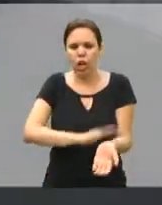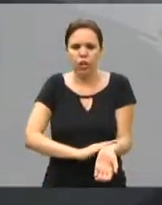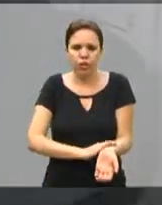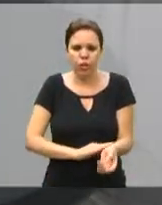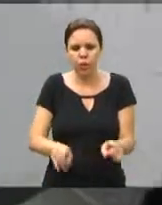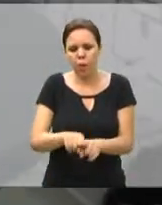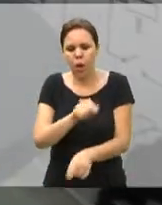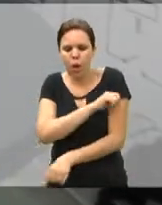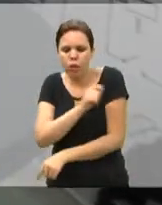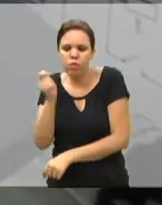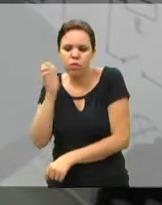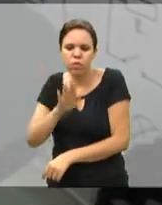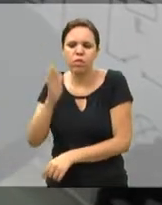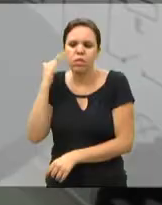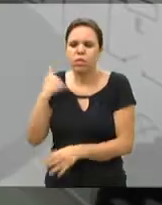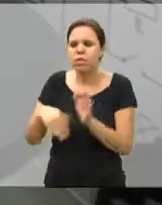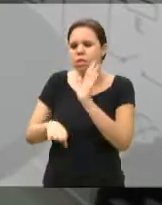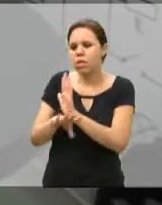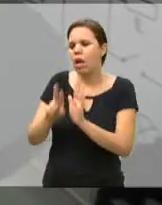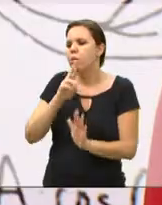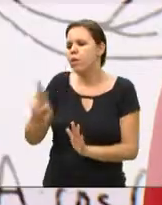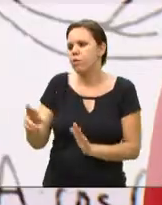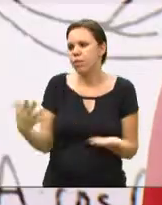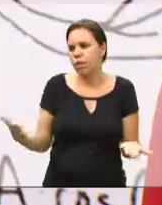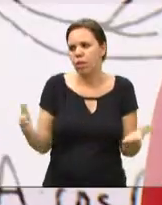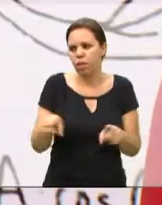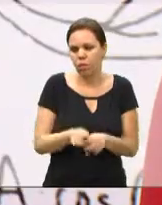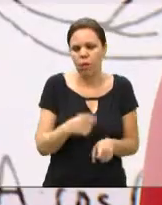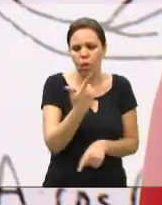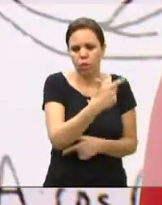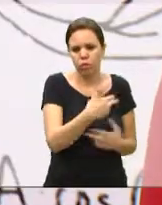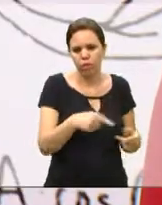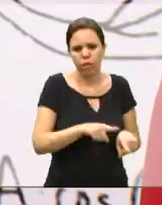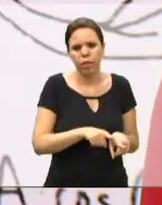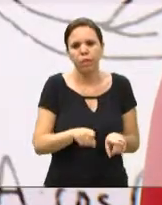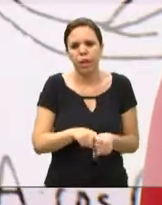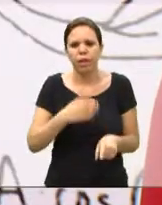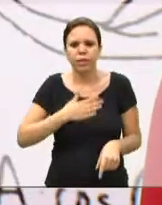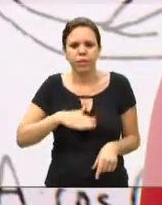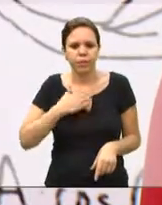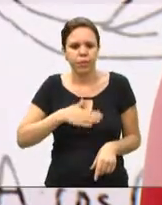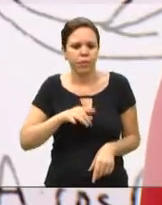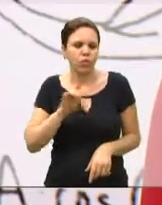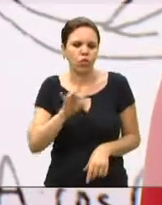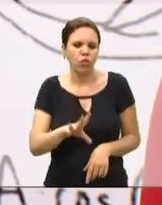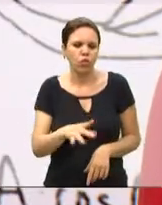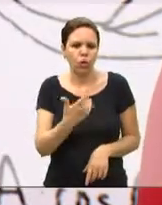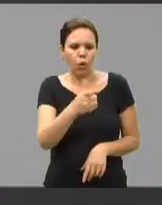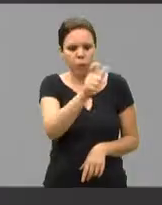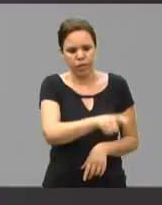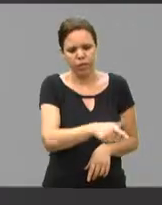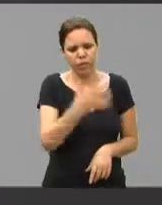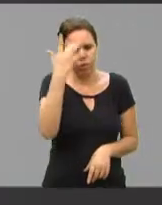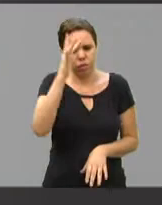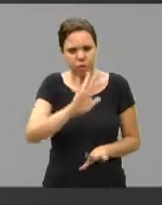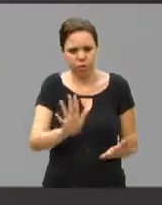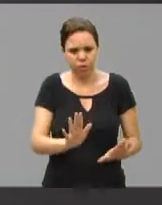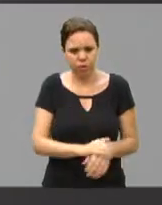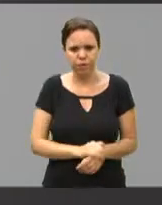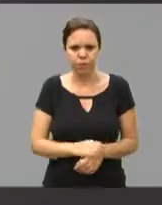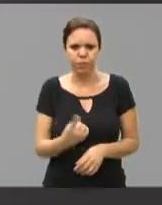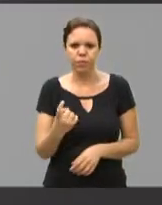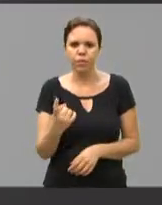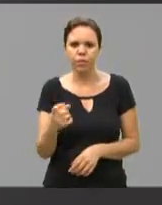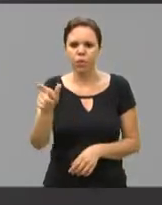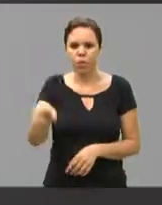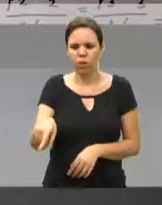o outro saiba responder. Ou ele tenha também. E também isso também é uma tranquilização, porque não é só ele que não sabe. Eu acho que é o único aí